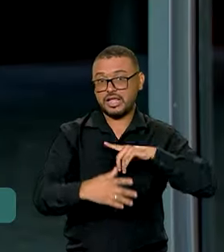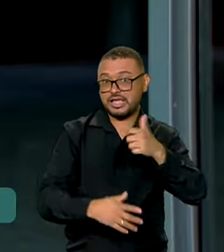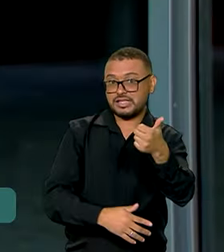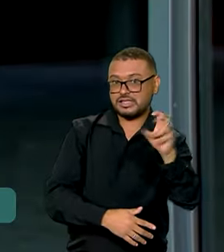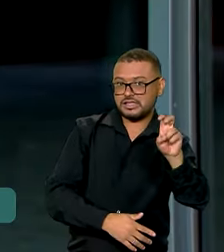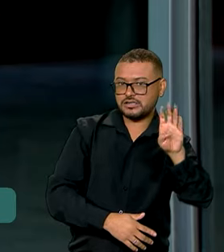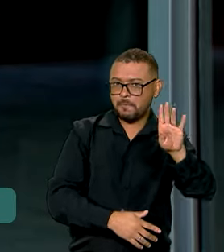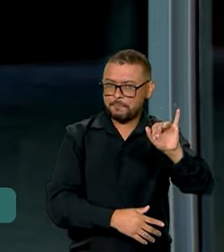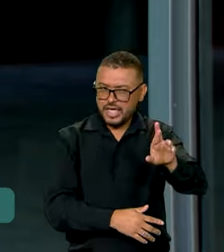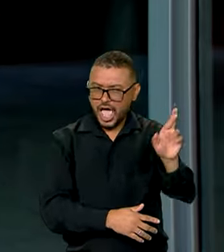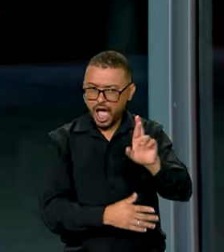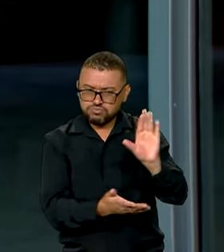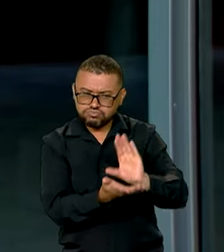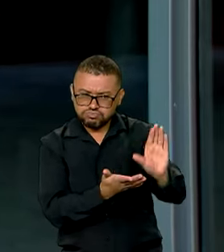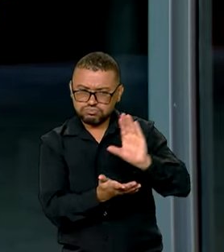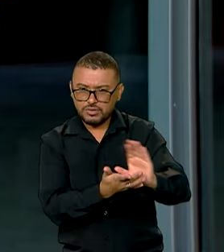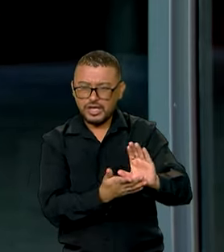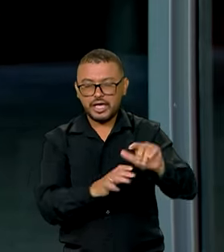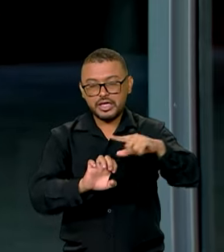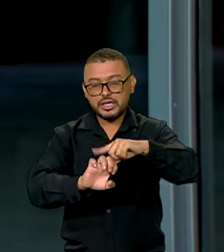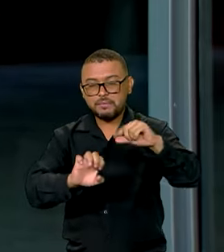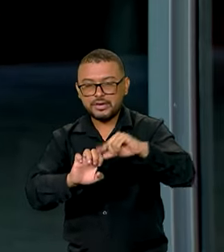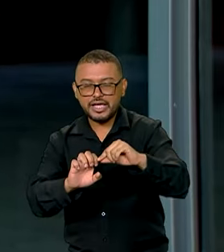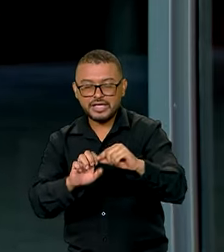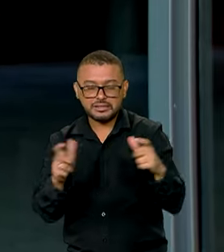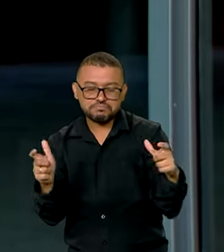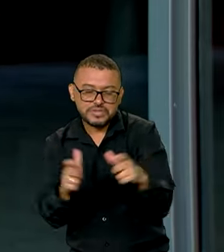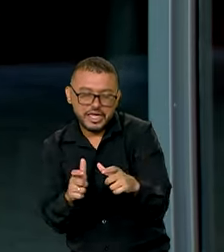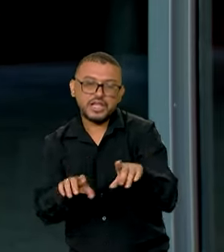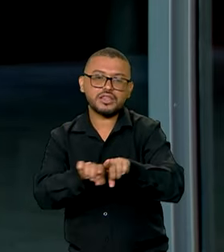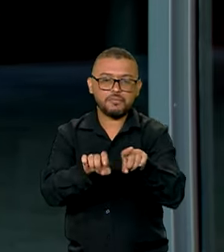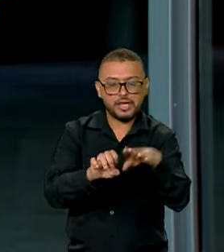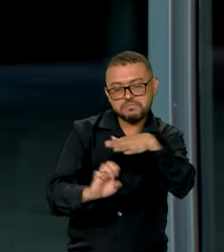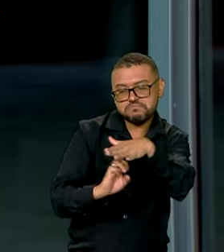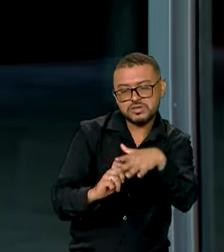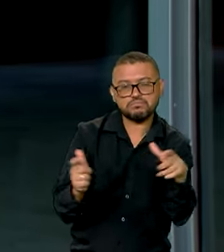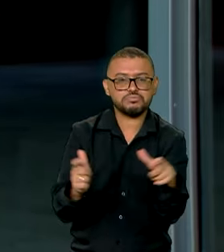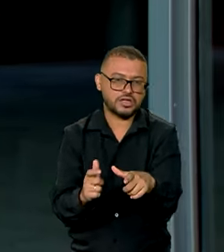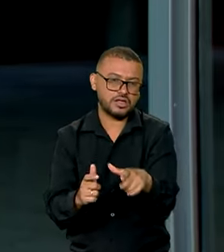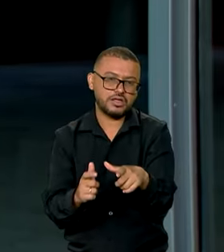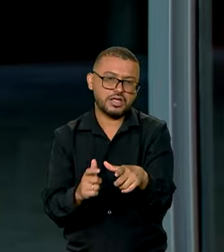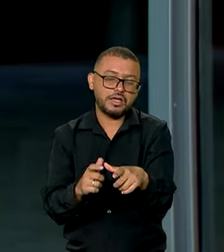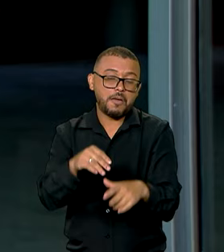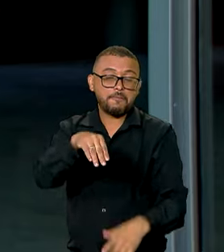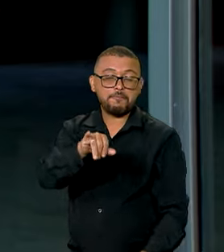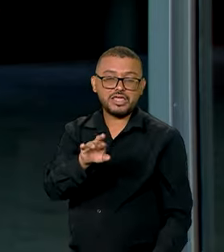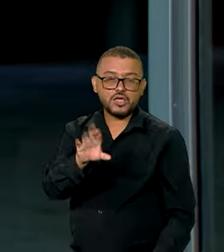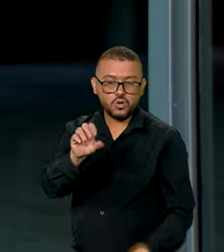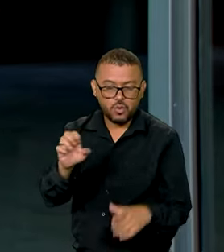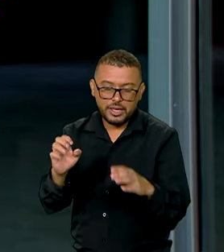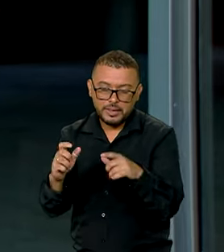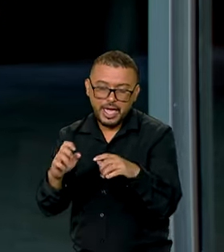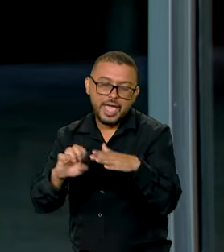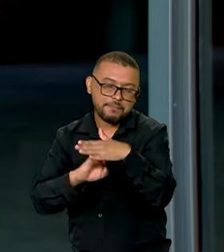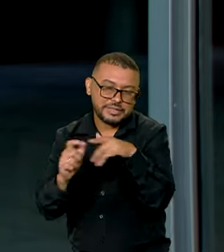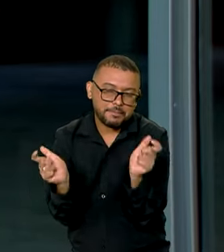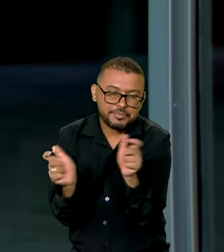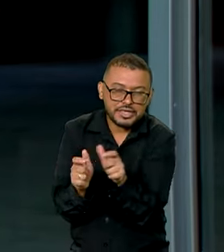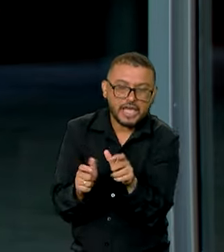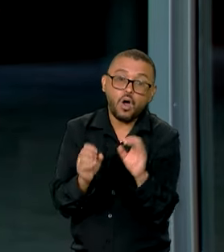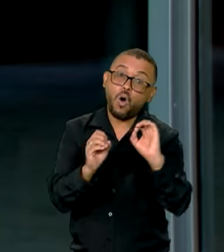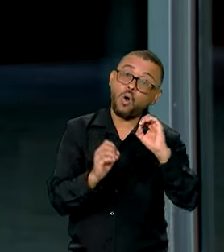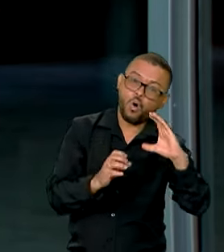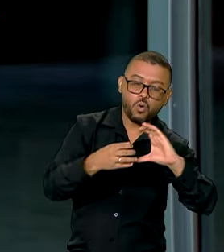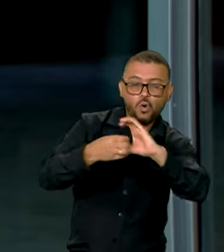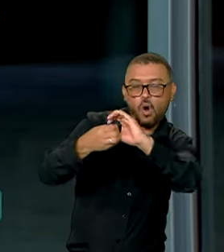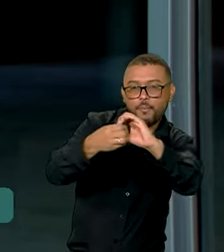15 bilhões destinados a pequenas, médias e grandes empresas. Microempreendedores individuais e